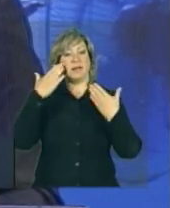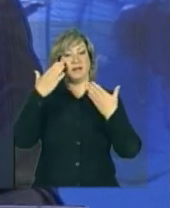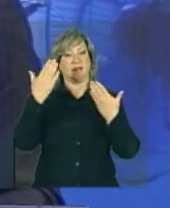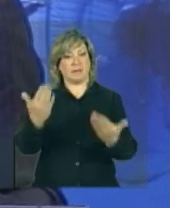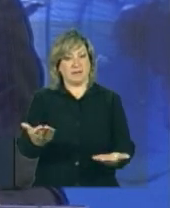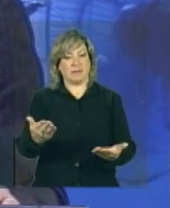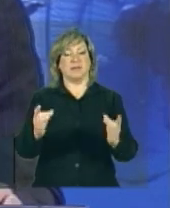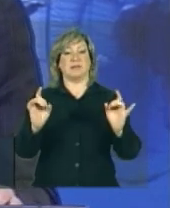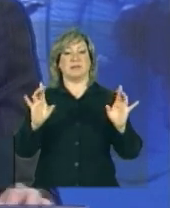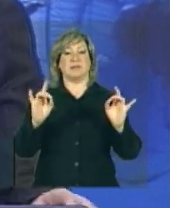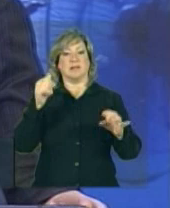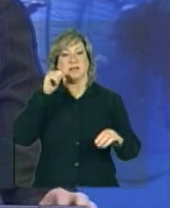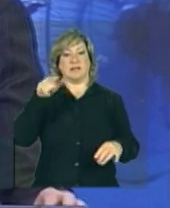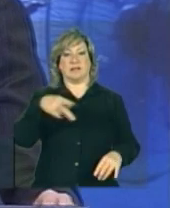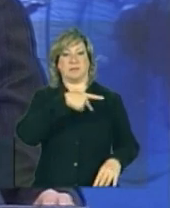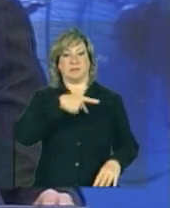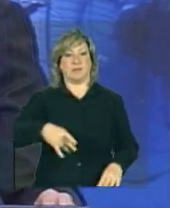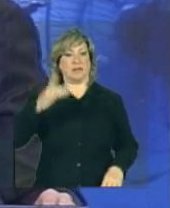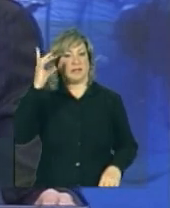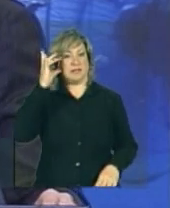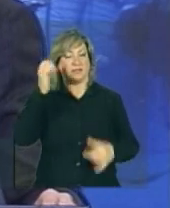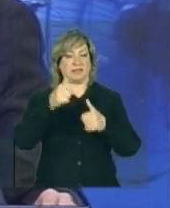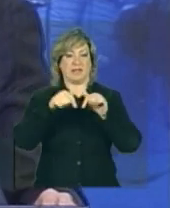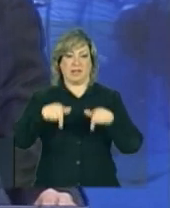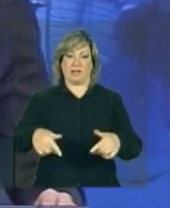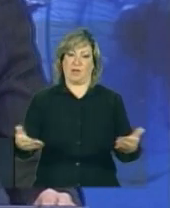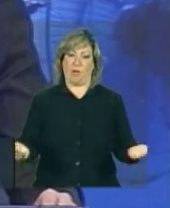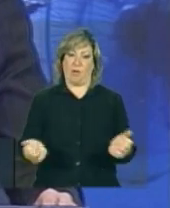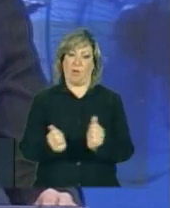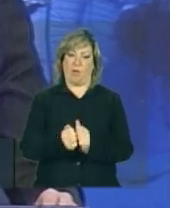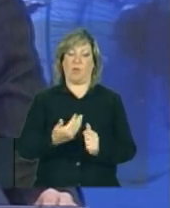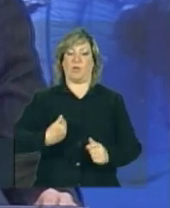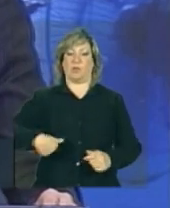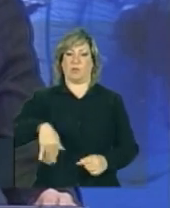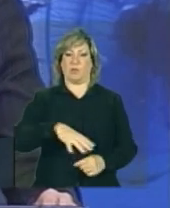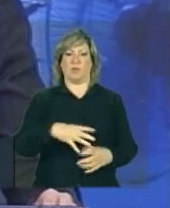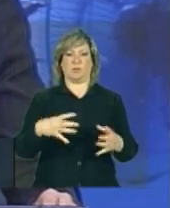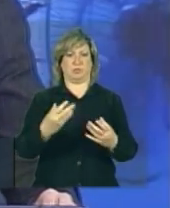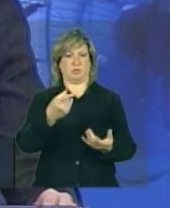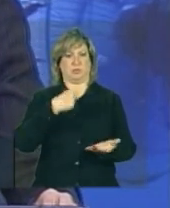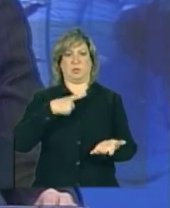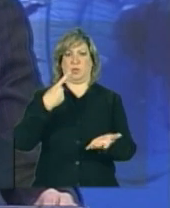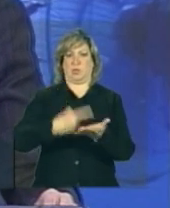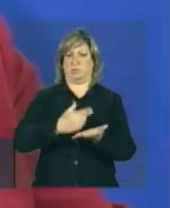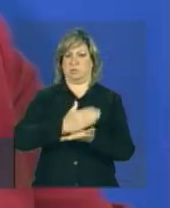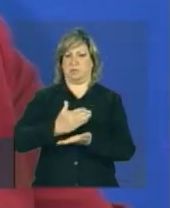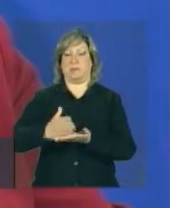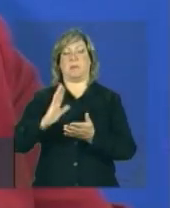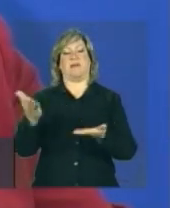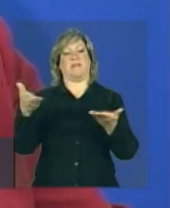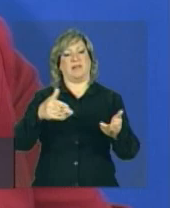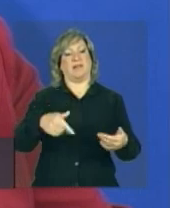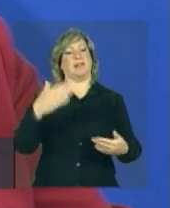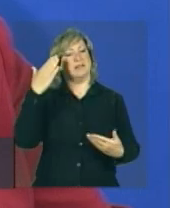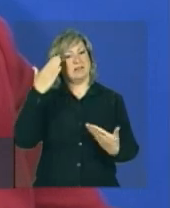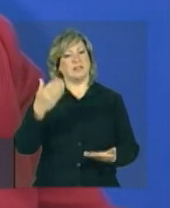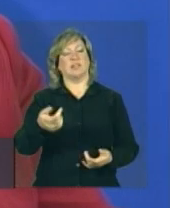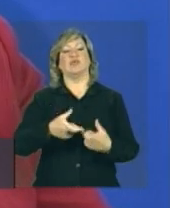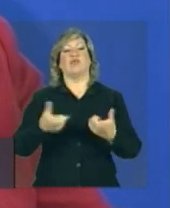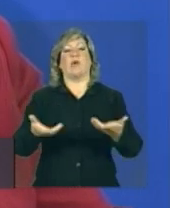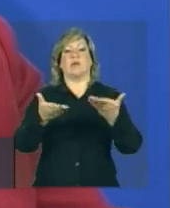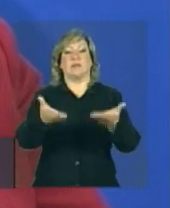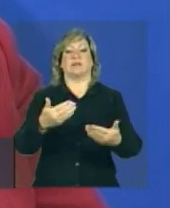a forma especial da presidente estar aqui conosco, dentro de tantos compromissos, e desejamos todo sucesso na